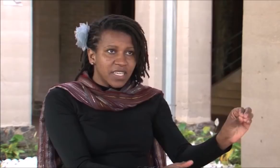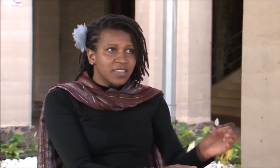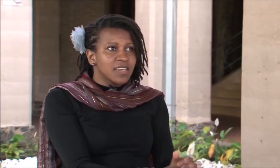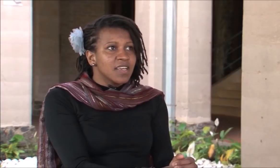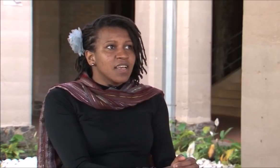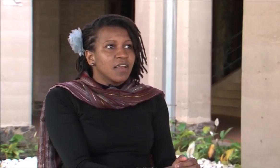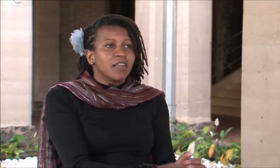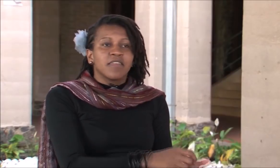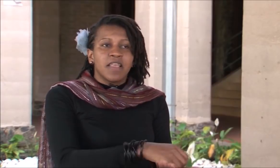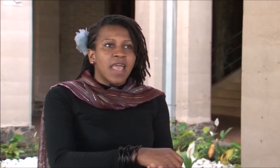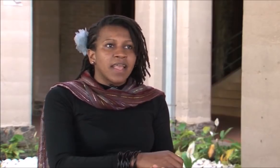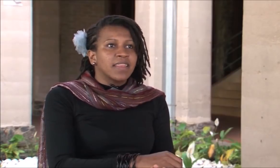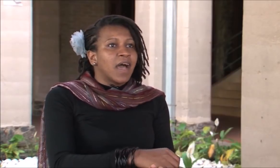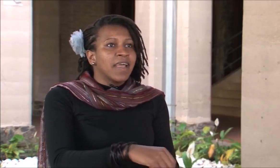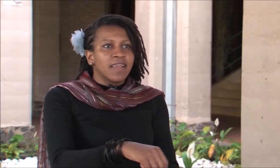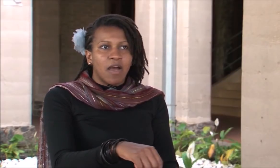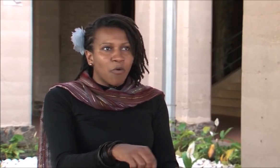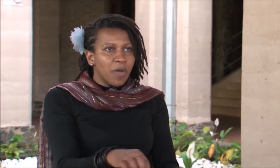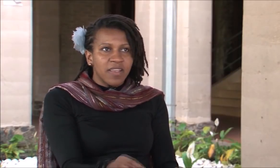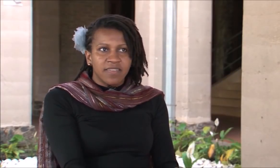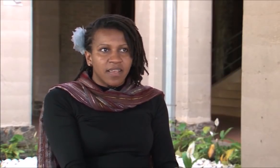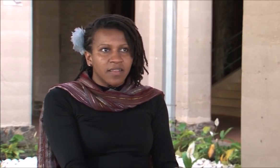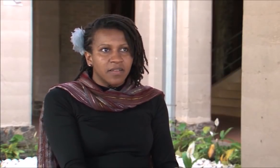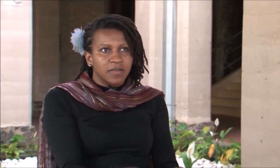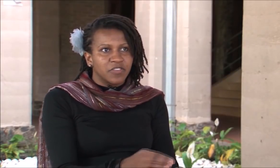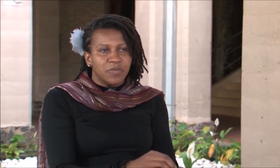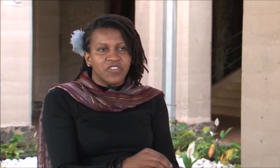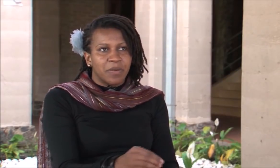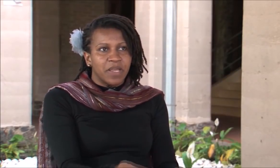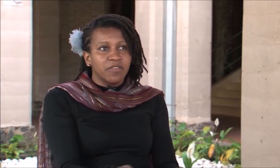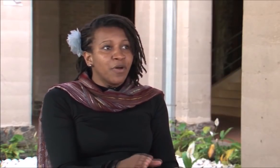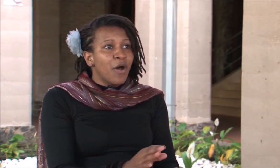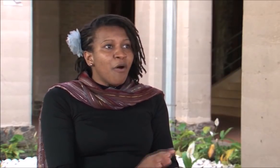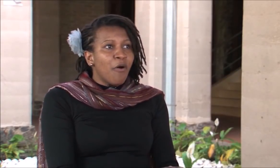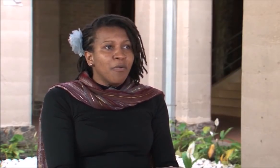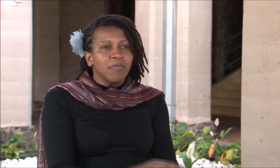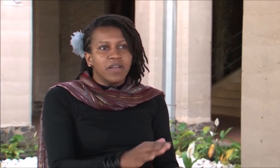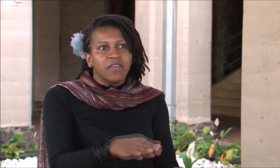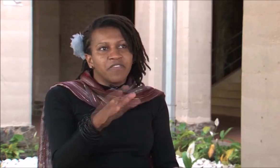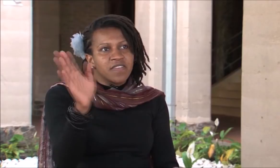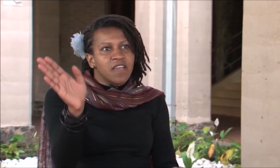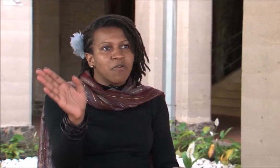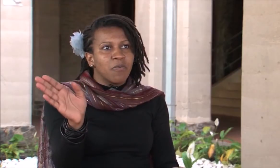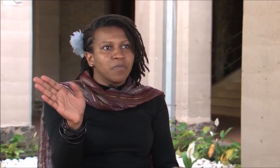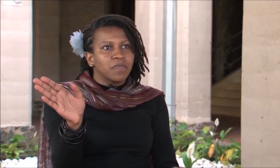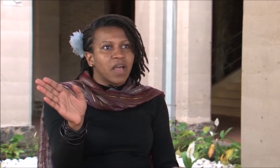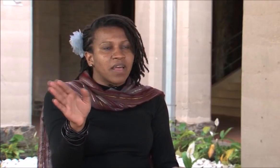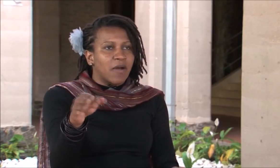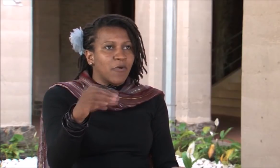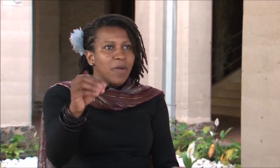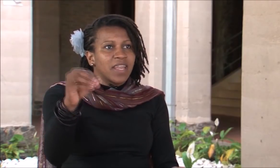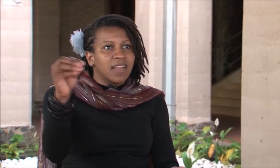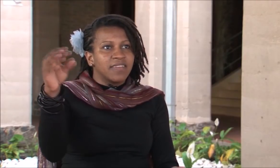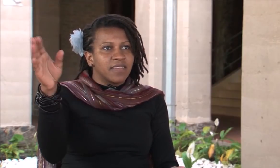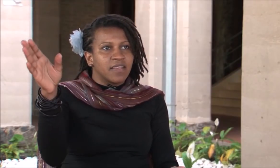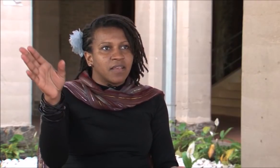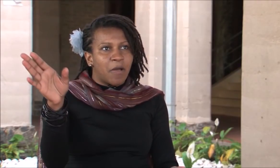tocar no paciente, dá alguma receita de medicamento ou manda fazer